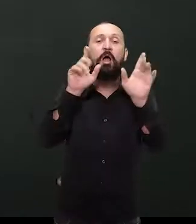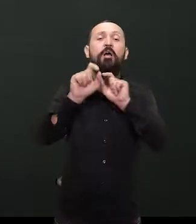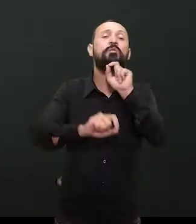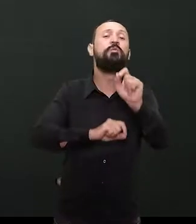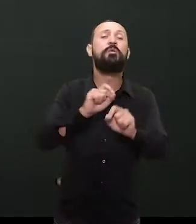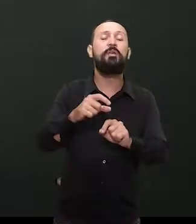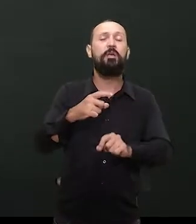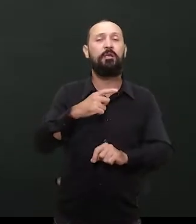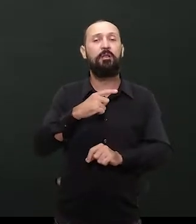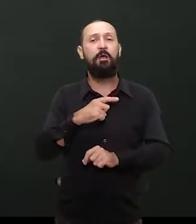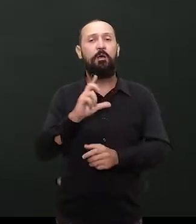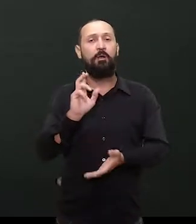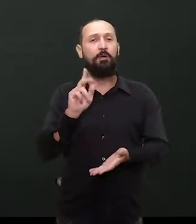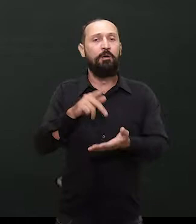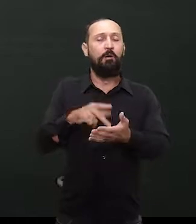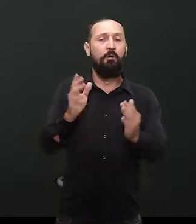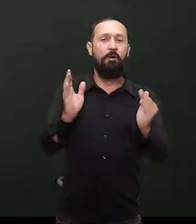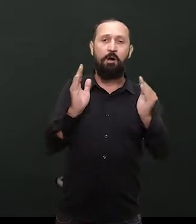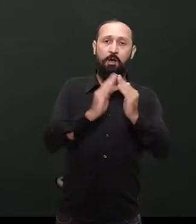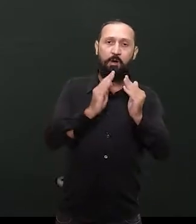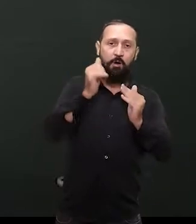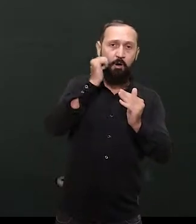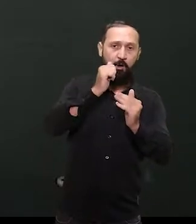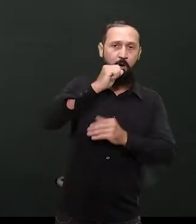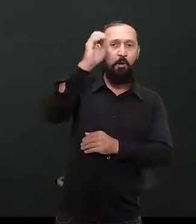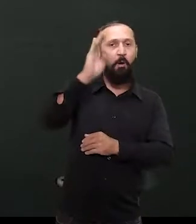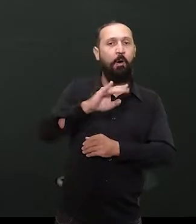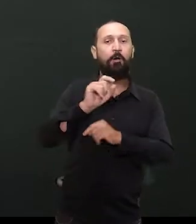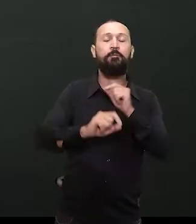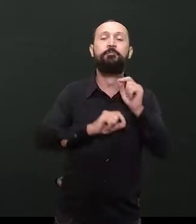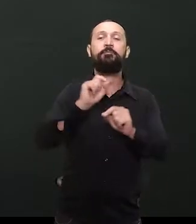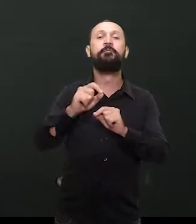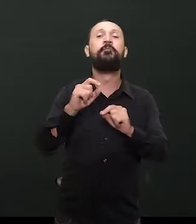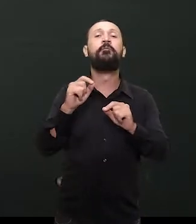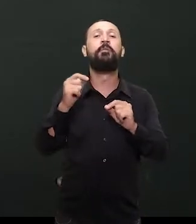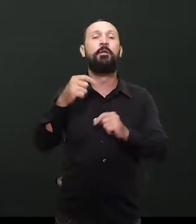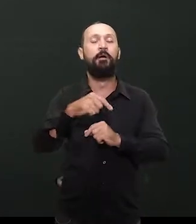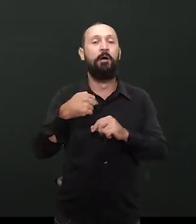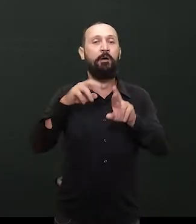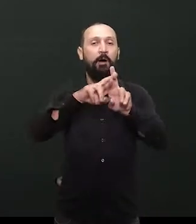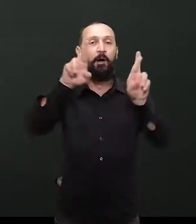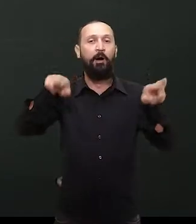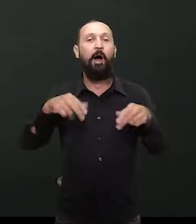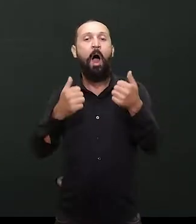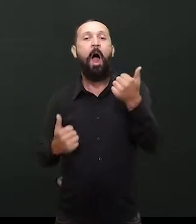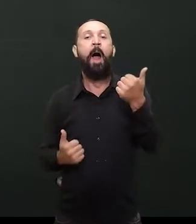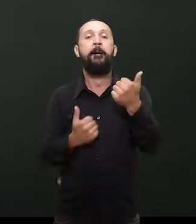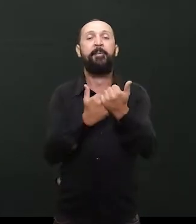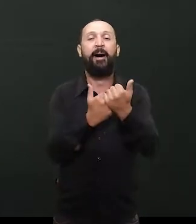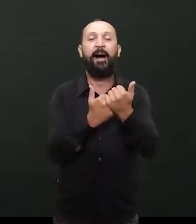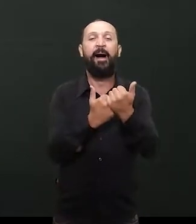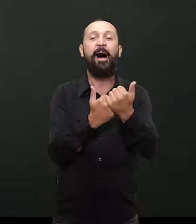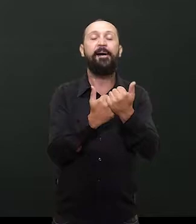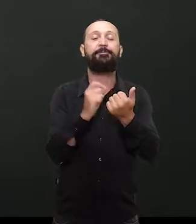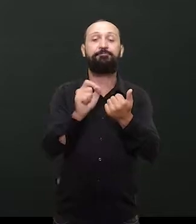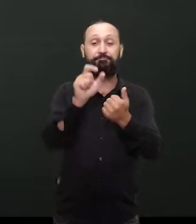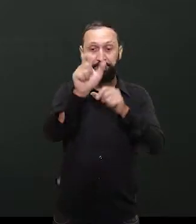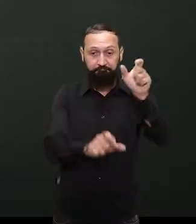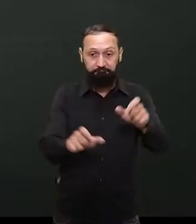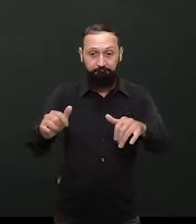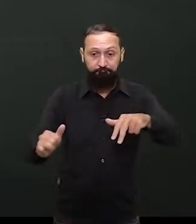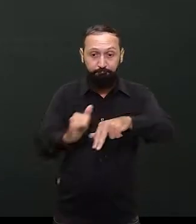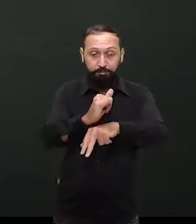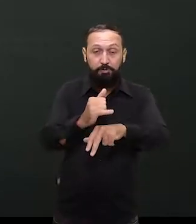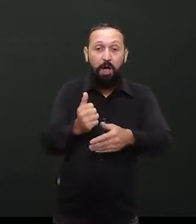do que se trata a casa da mulher brasileira é o que esse essa rede de apoio pode fornecer